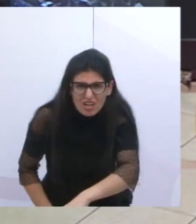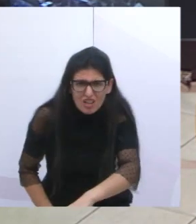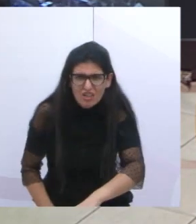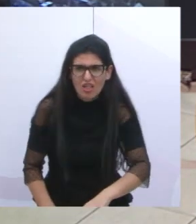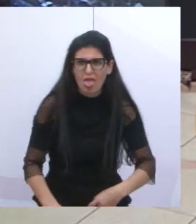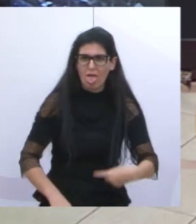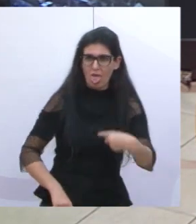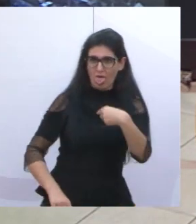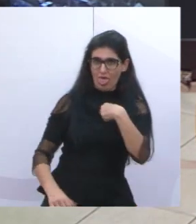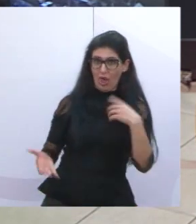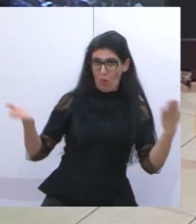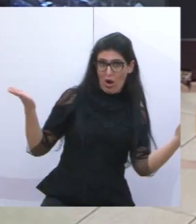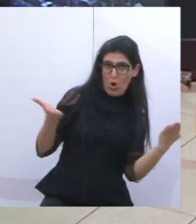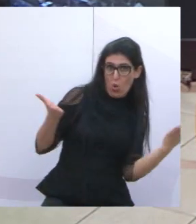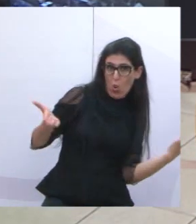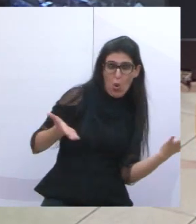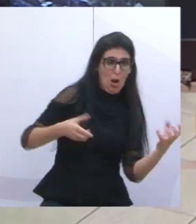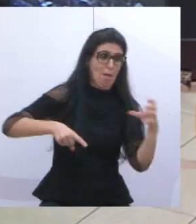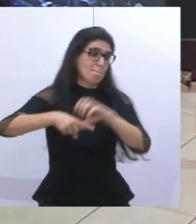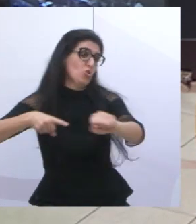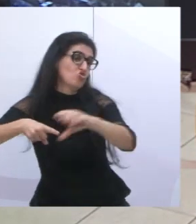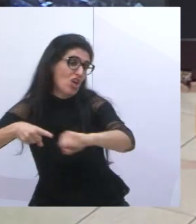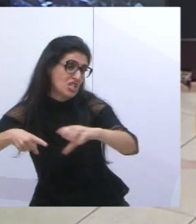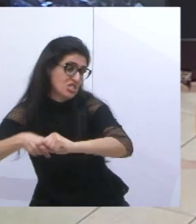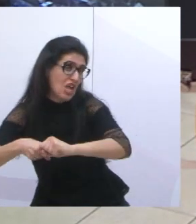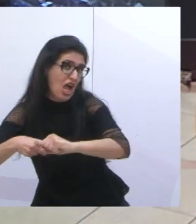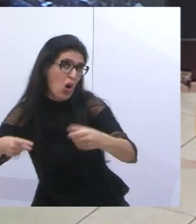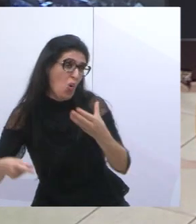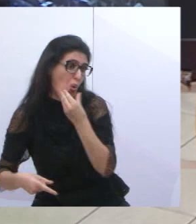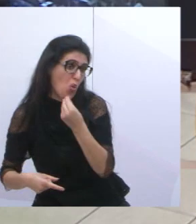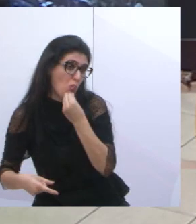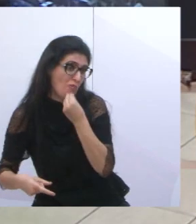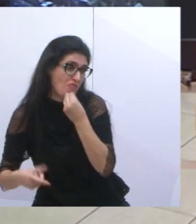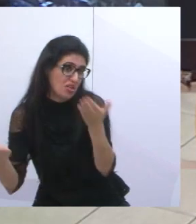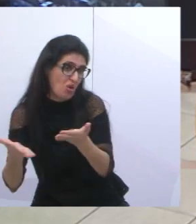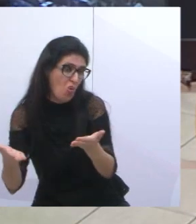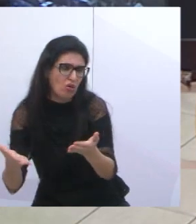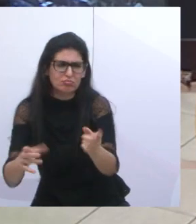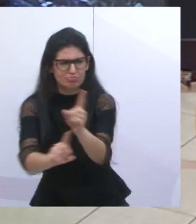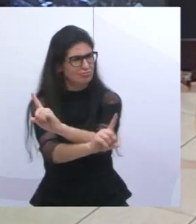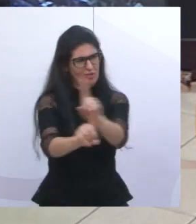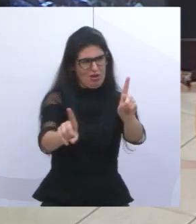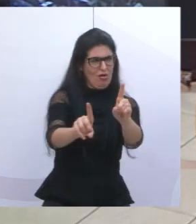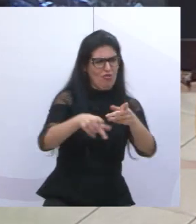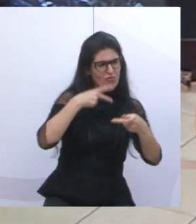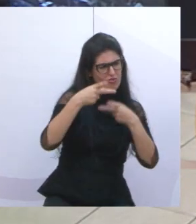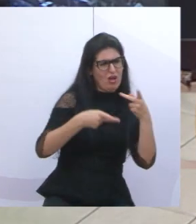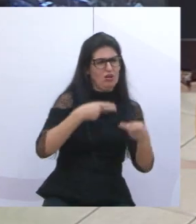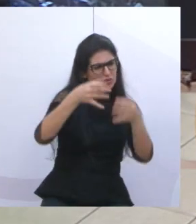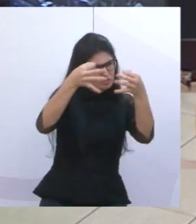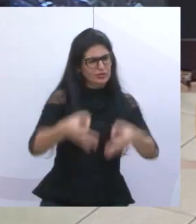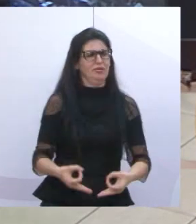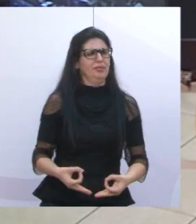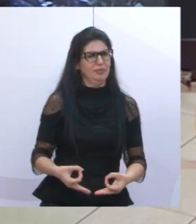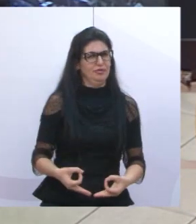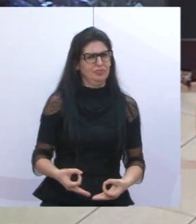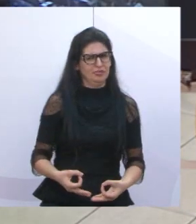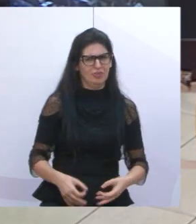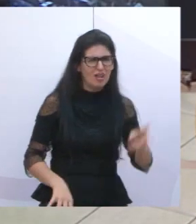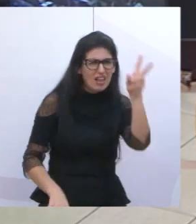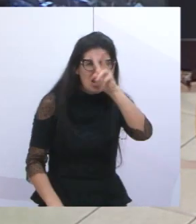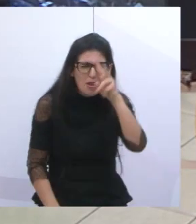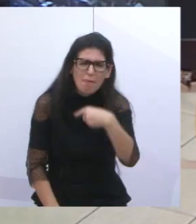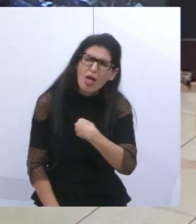lado ou de outro, mas a verdade tem que ser falada. Porque quem estava aqui dentro, eu, o Fernando, e